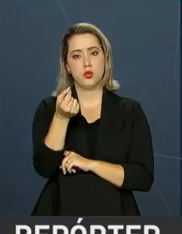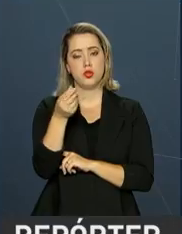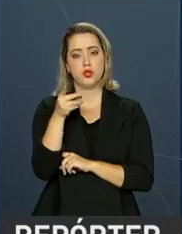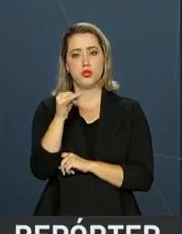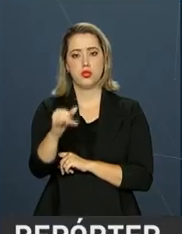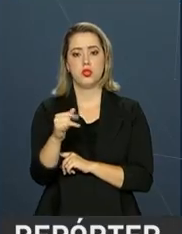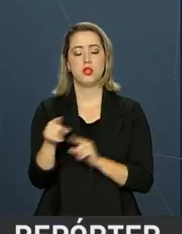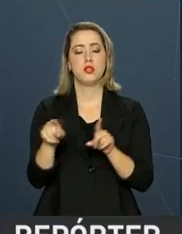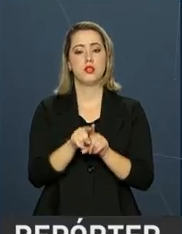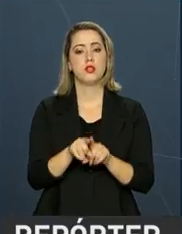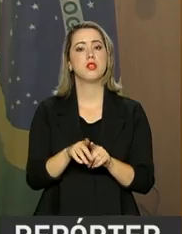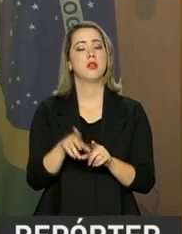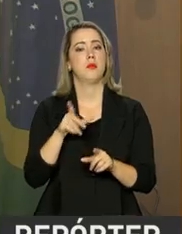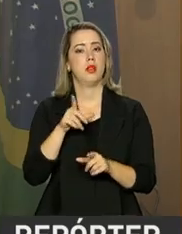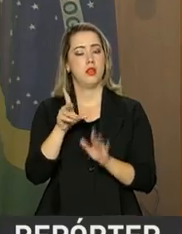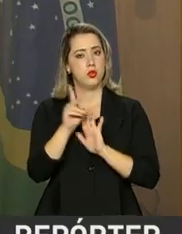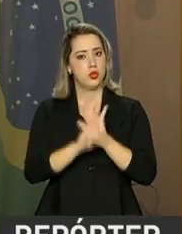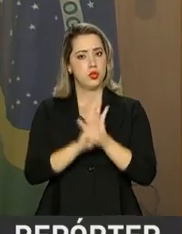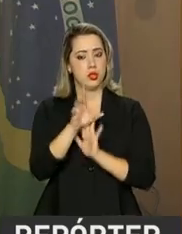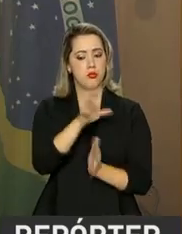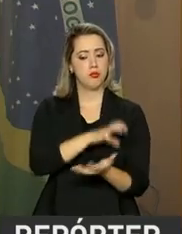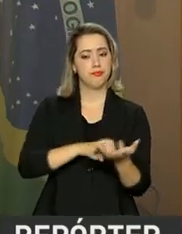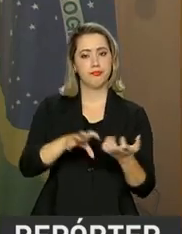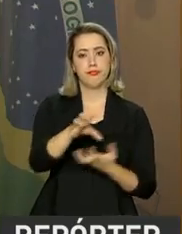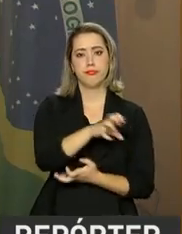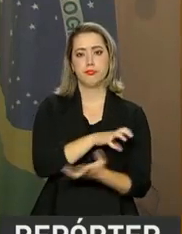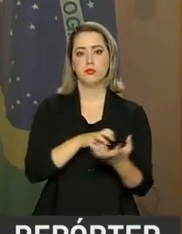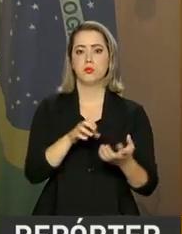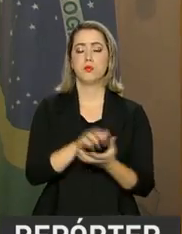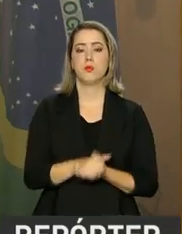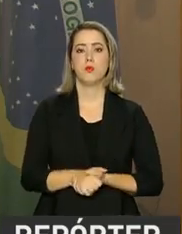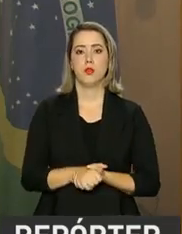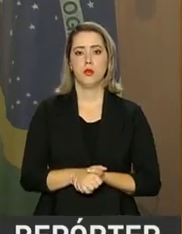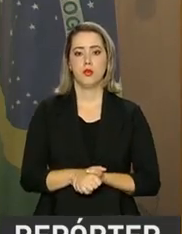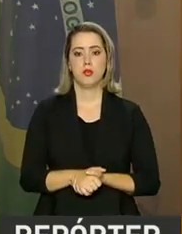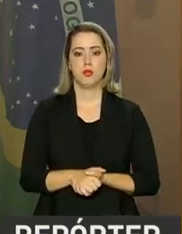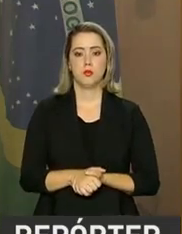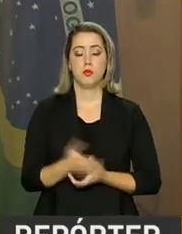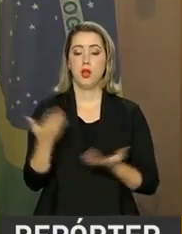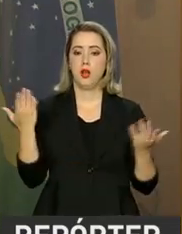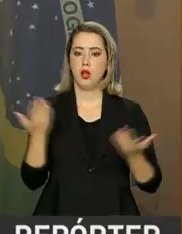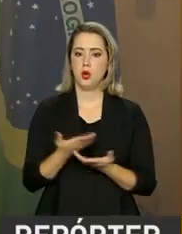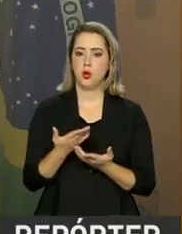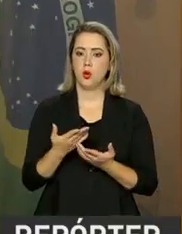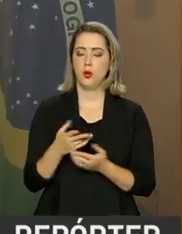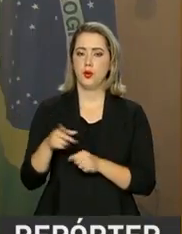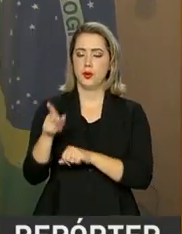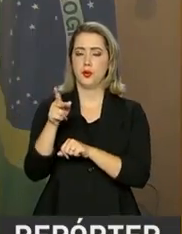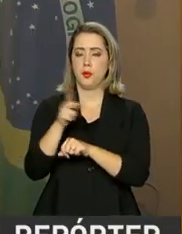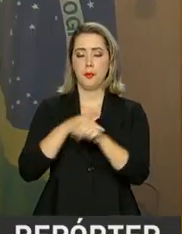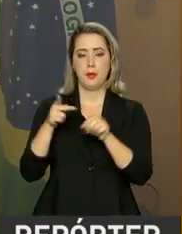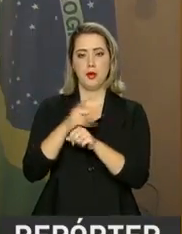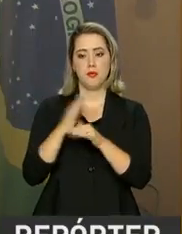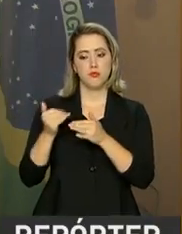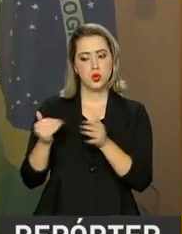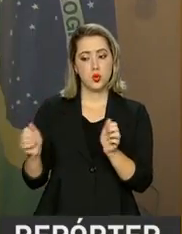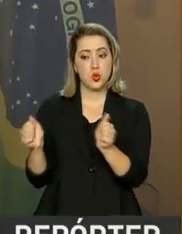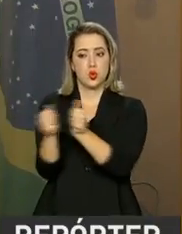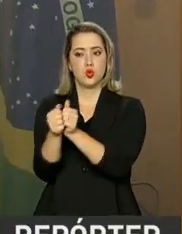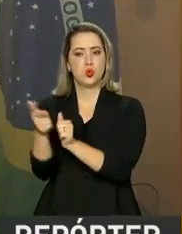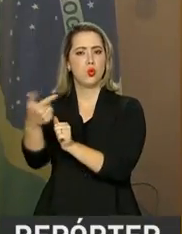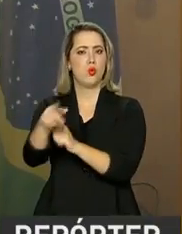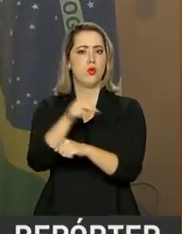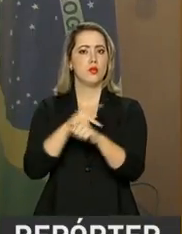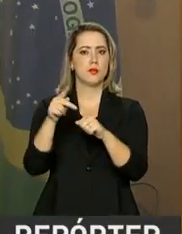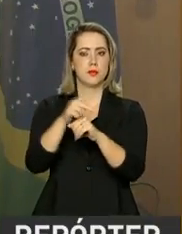e direito de greve o brasil agora vai entrar no patamar dos países mais avançados que existe no mundo moderno no